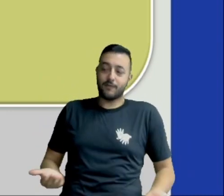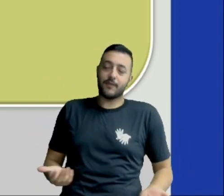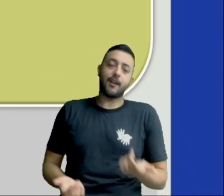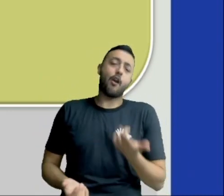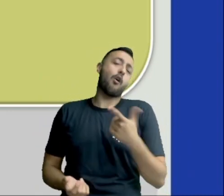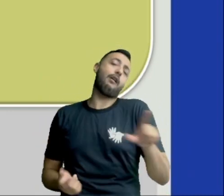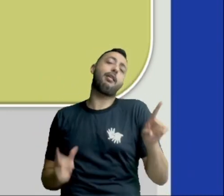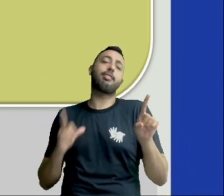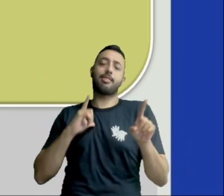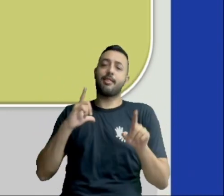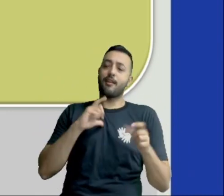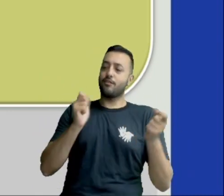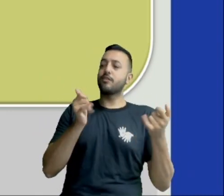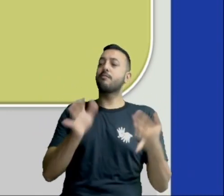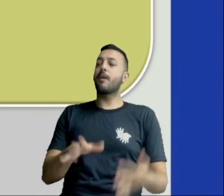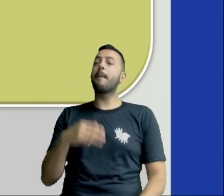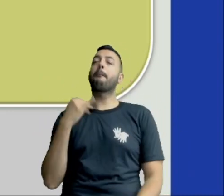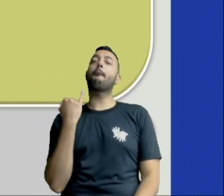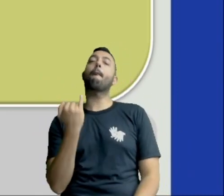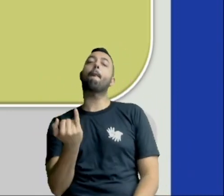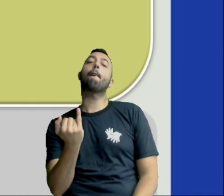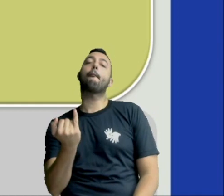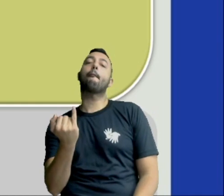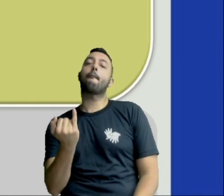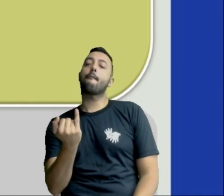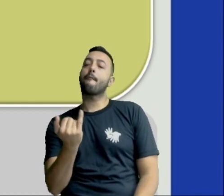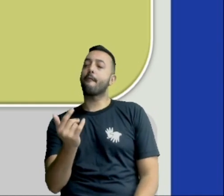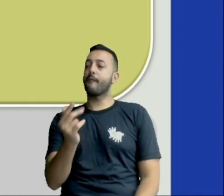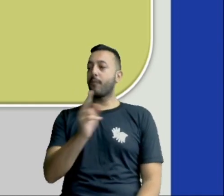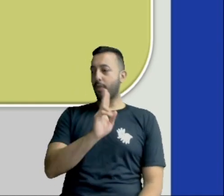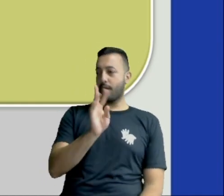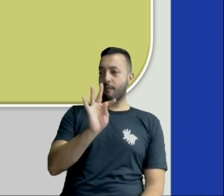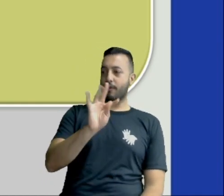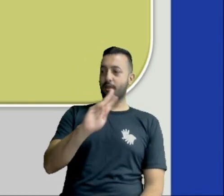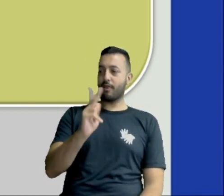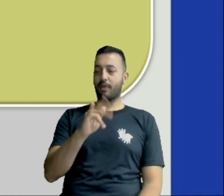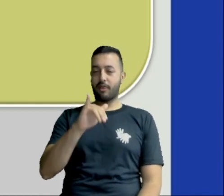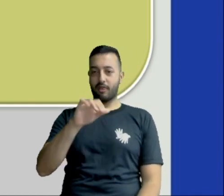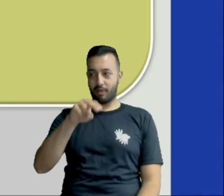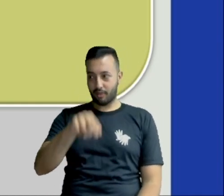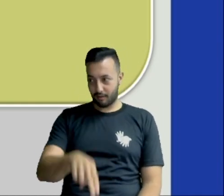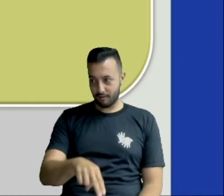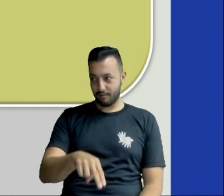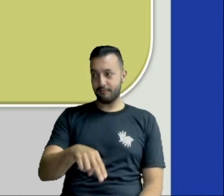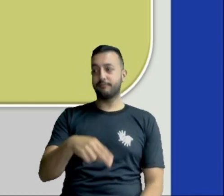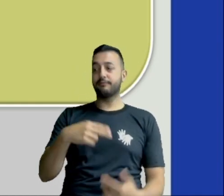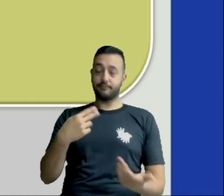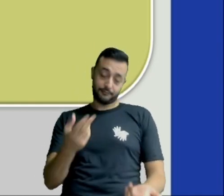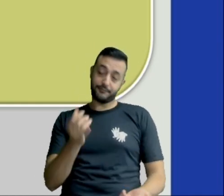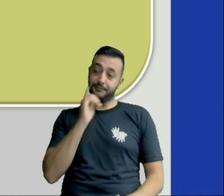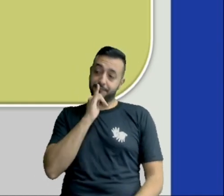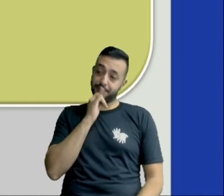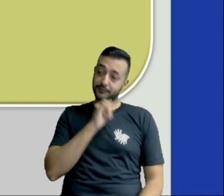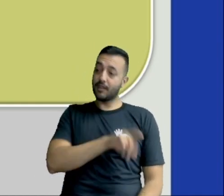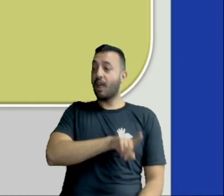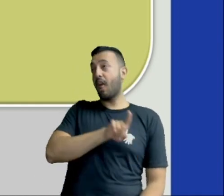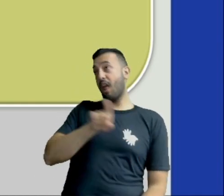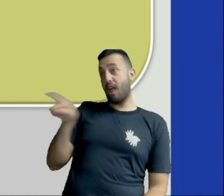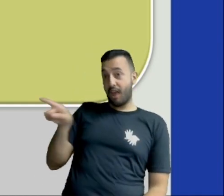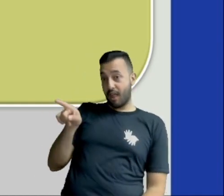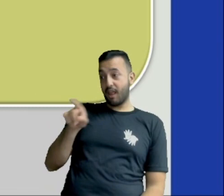nós temos para dizer que é magro. Eu uso thin. E como exemplo, he is